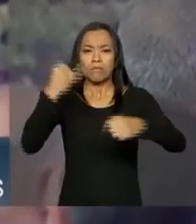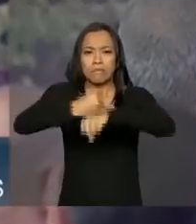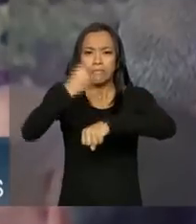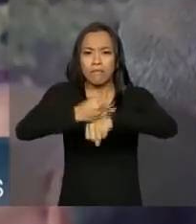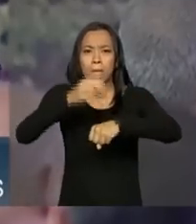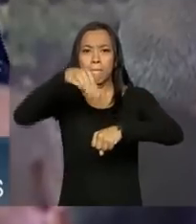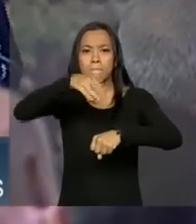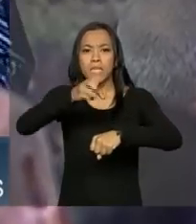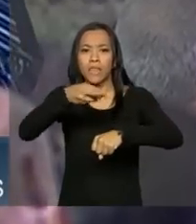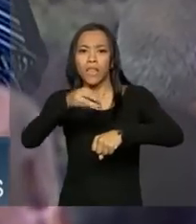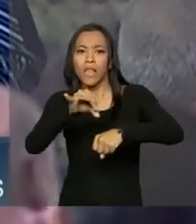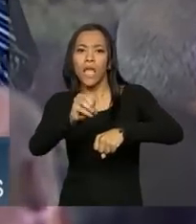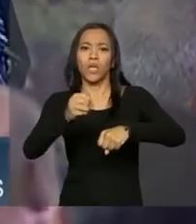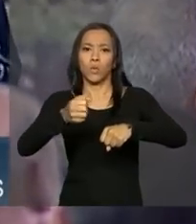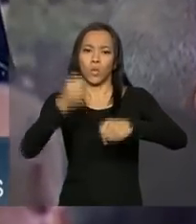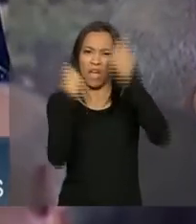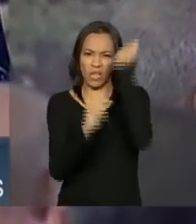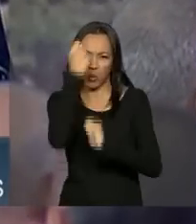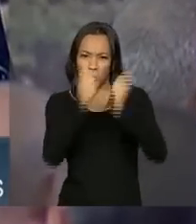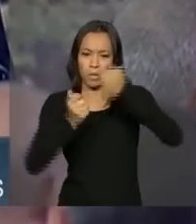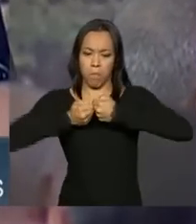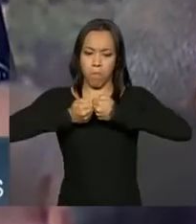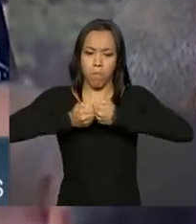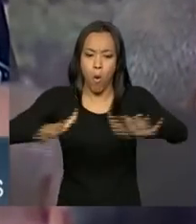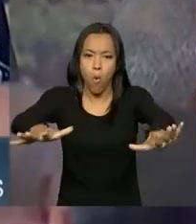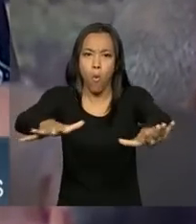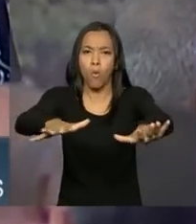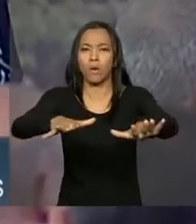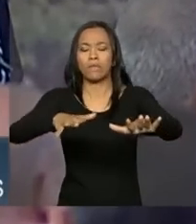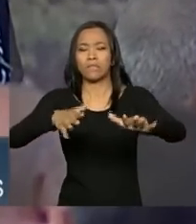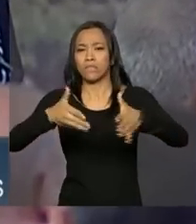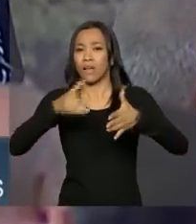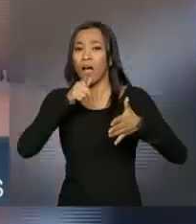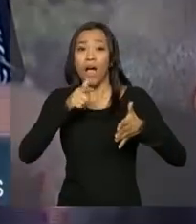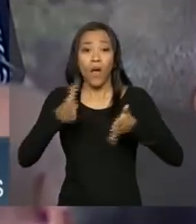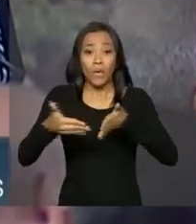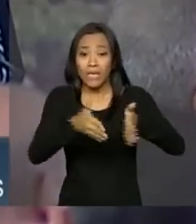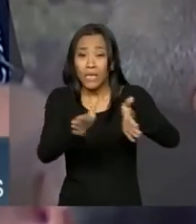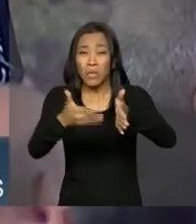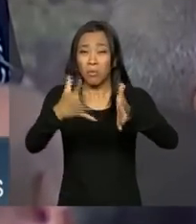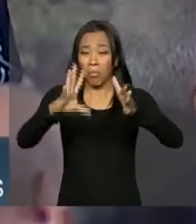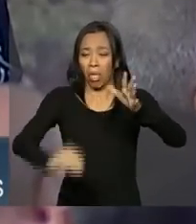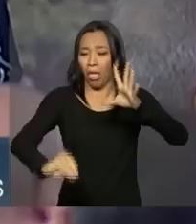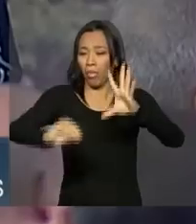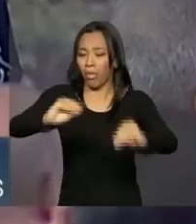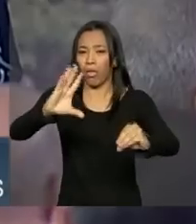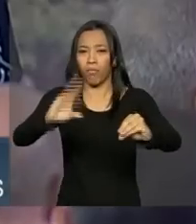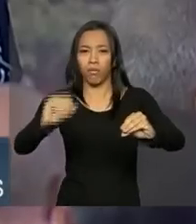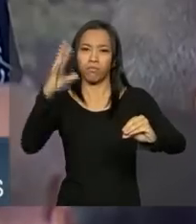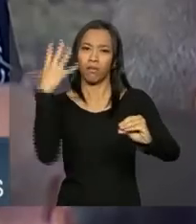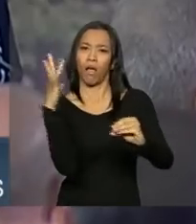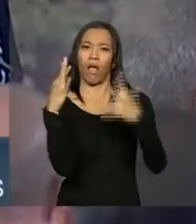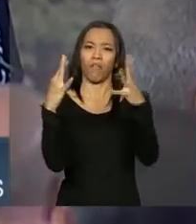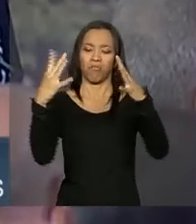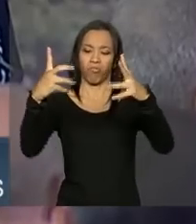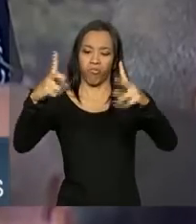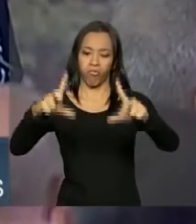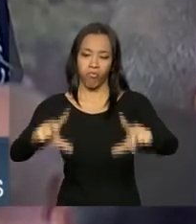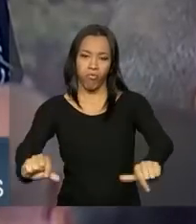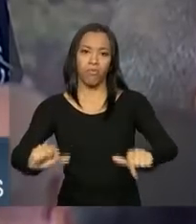afetou o patrimônio, o meio ambiente, mas também tirou vidas de